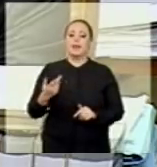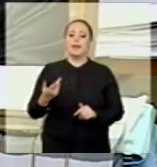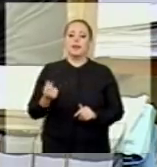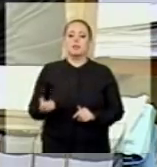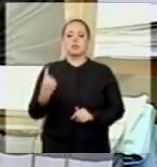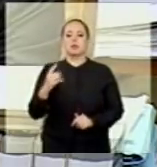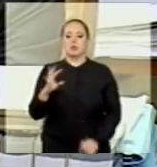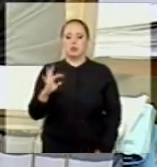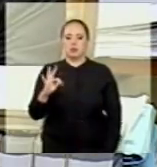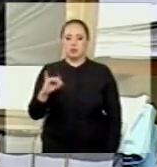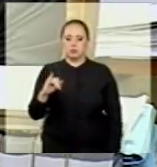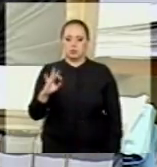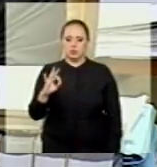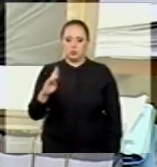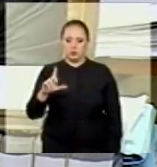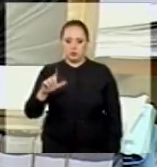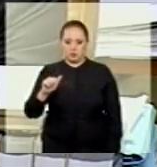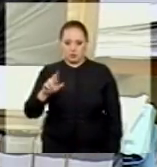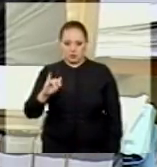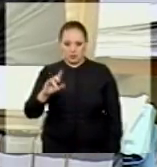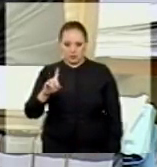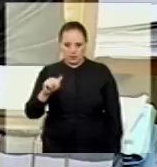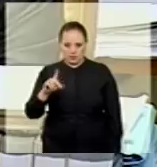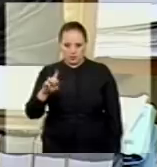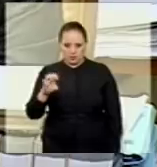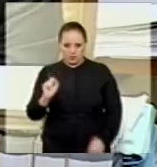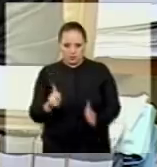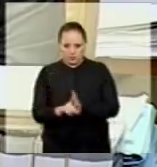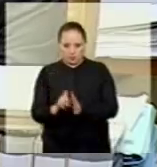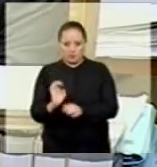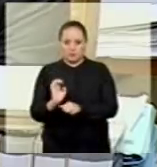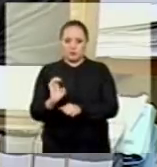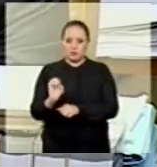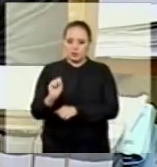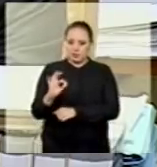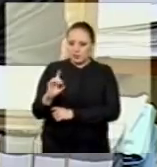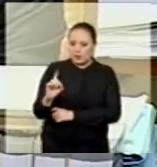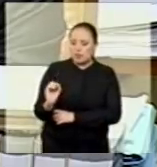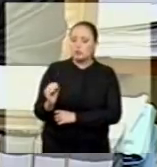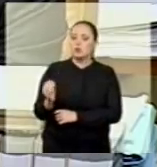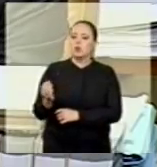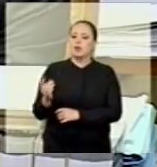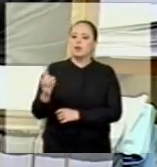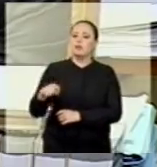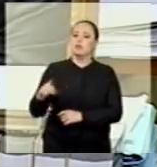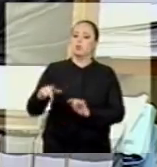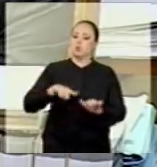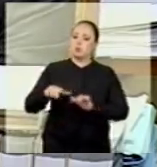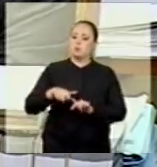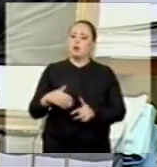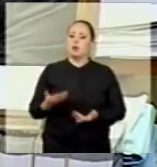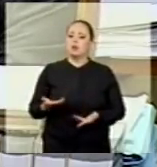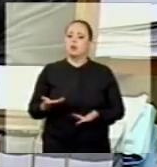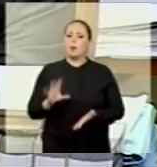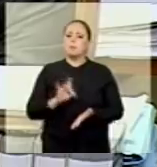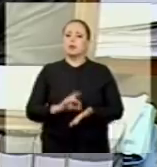titularidades funcionais no aparelho de Estado, como desempenho do mandato parlamentar, a aplicação